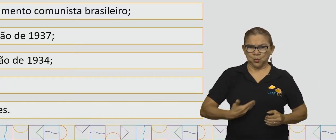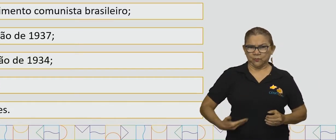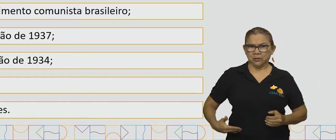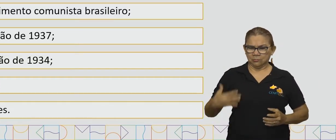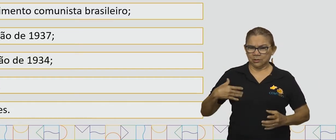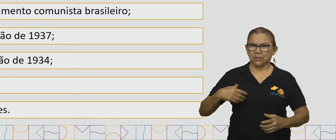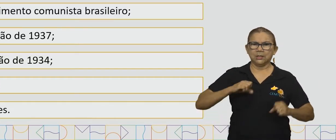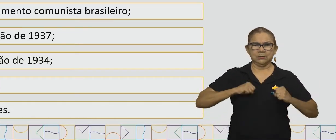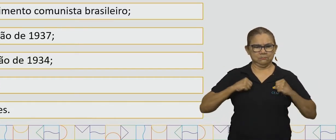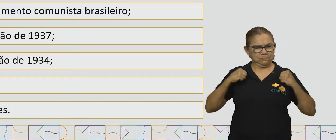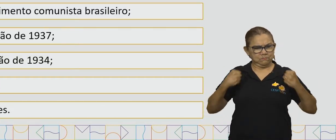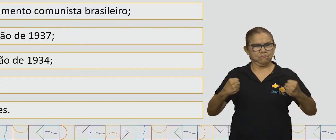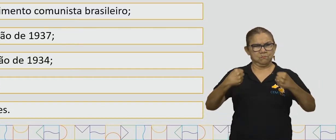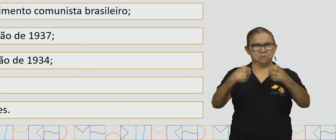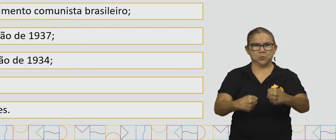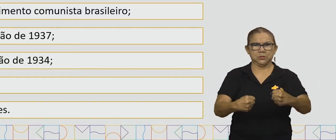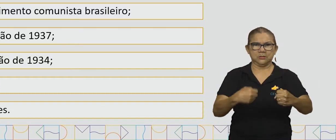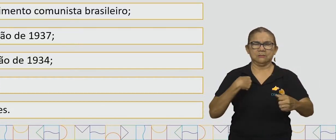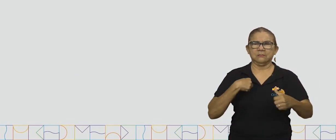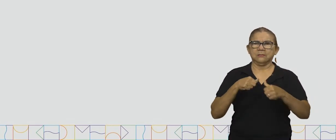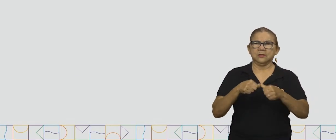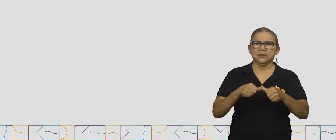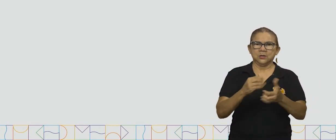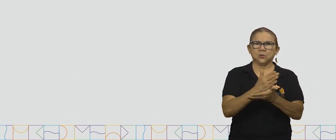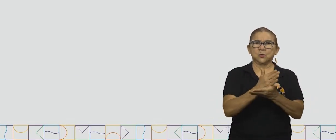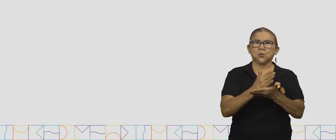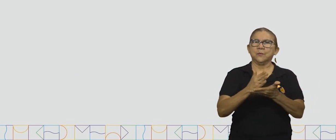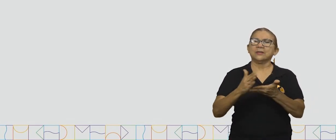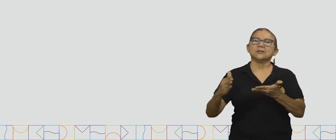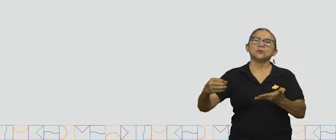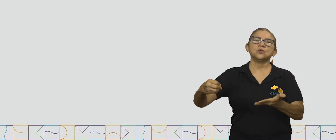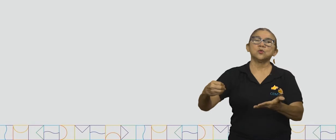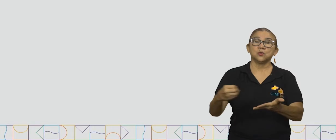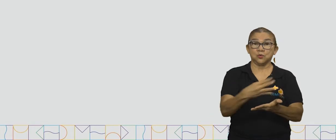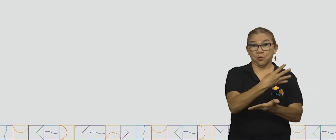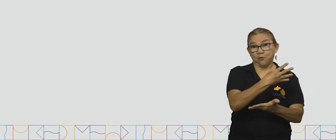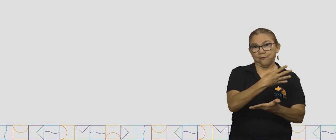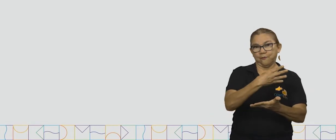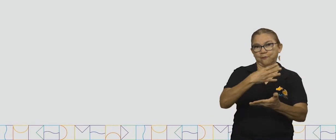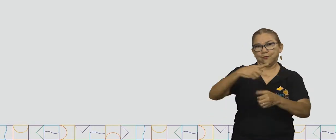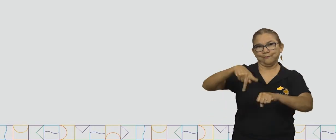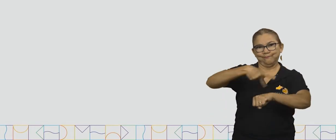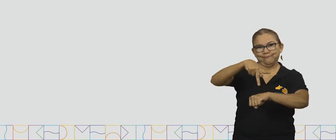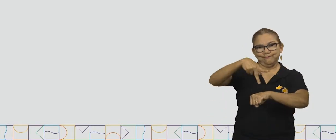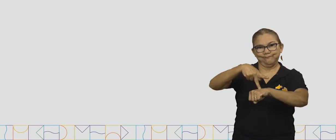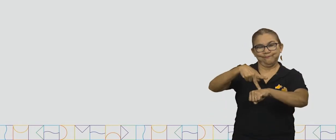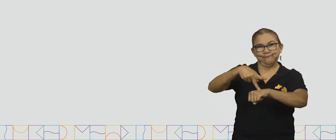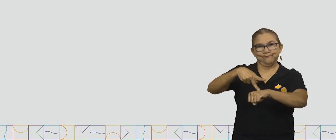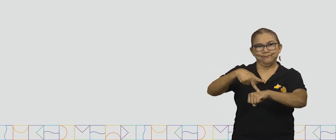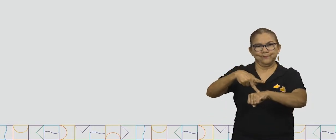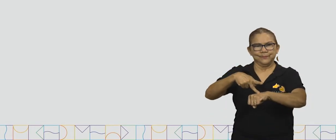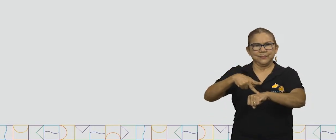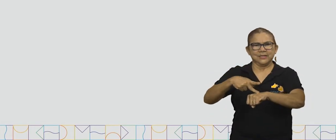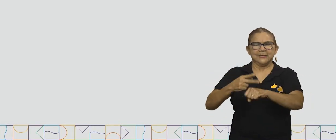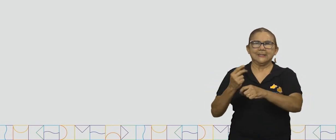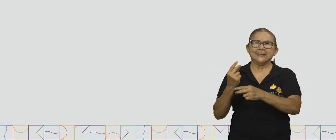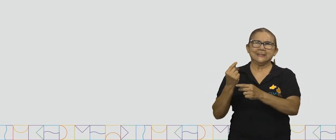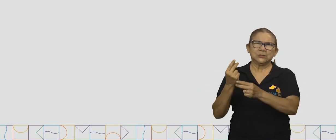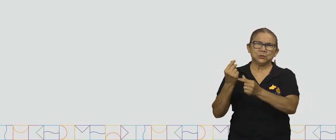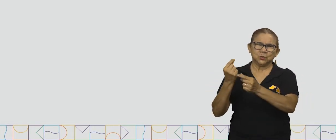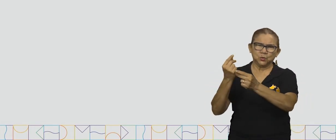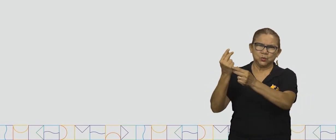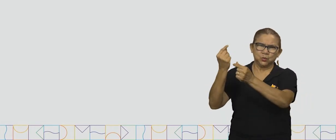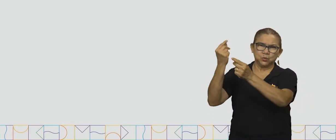poderes, dando início ao chamado Estado Novo, que foi um regime ditatorial que durou de